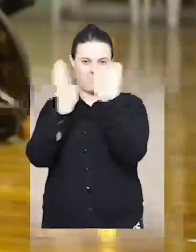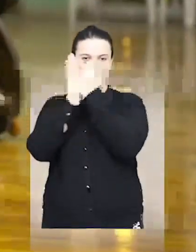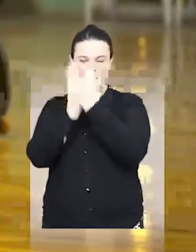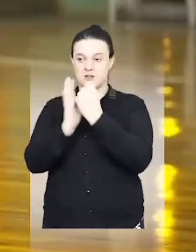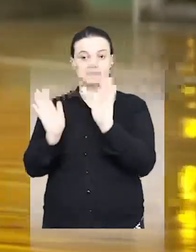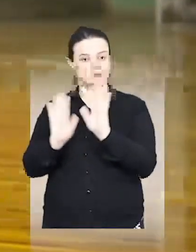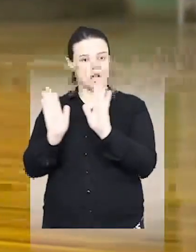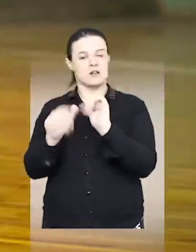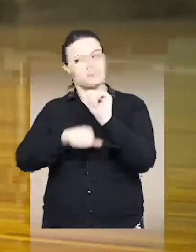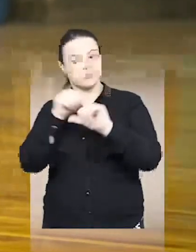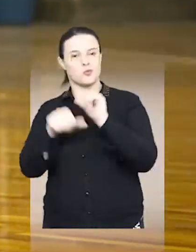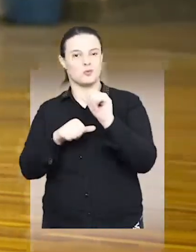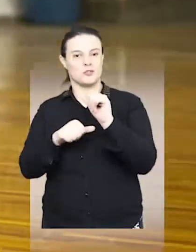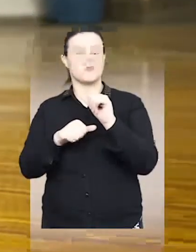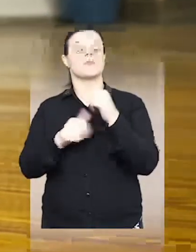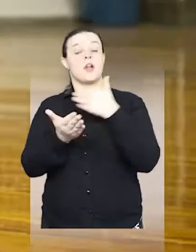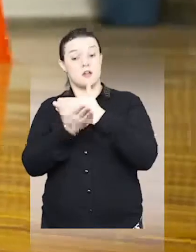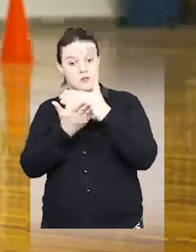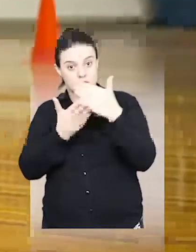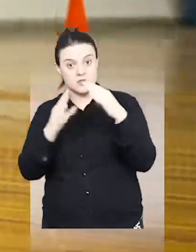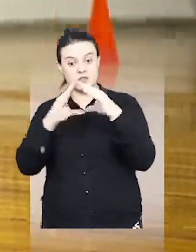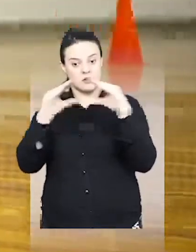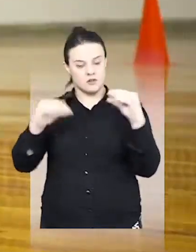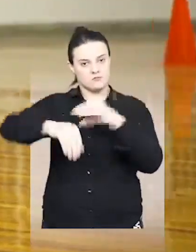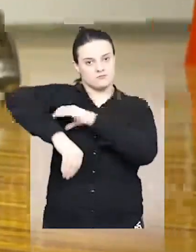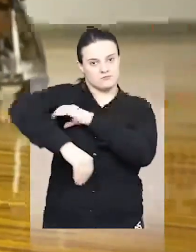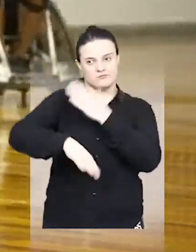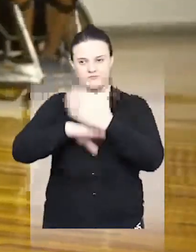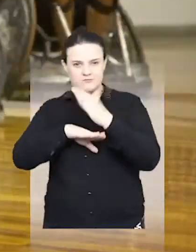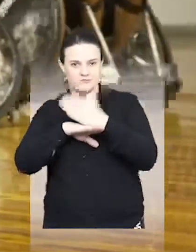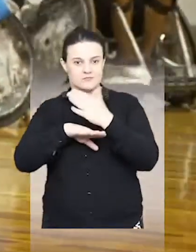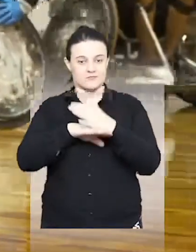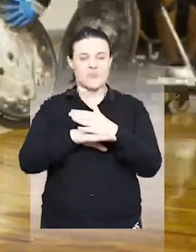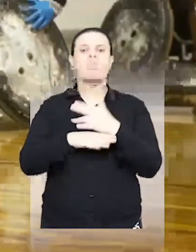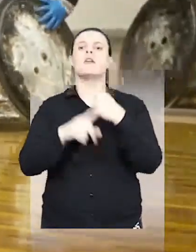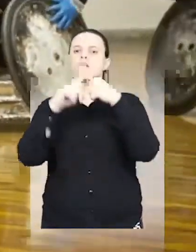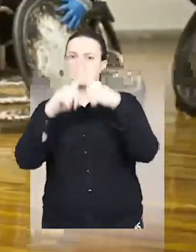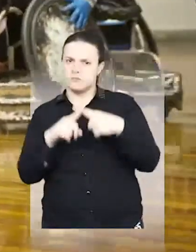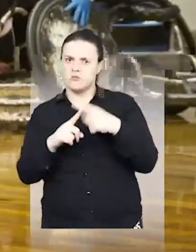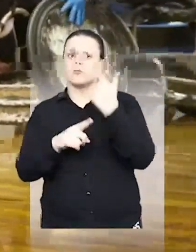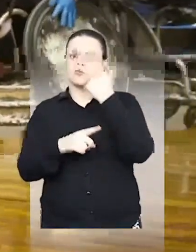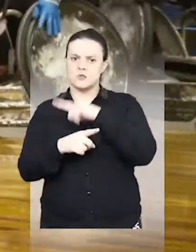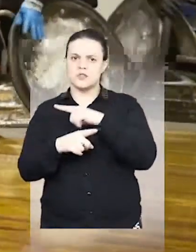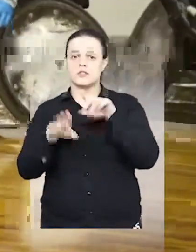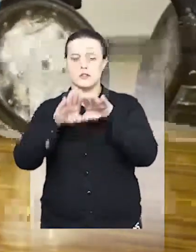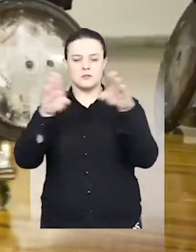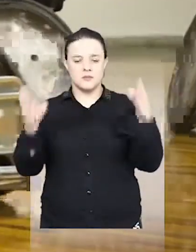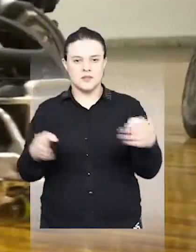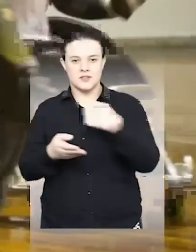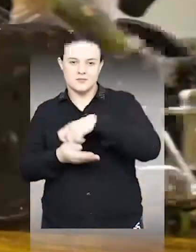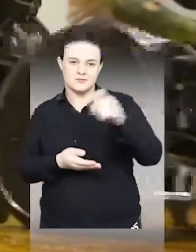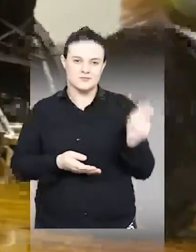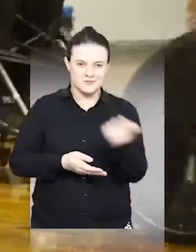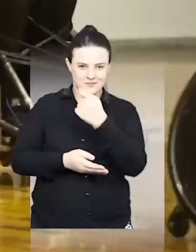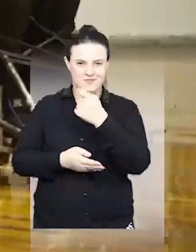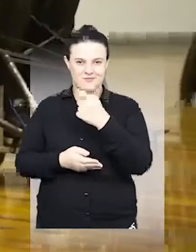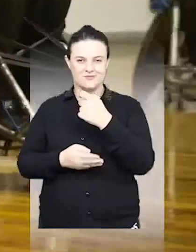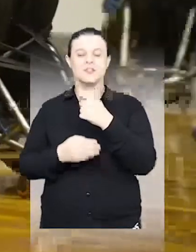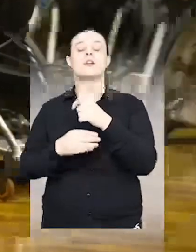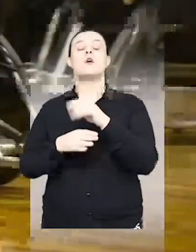comigo, então comecei a praticar rugby. Eu tive algumas conquistas no tênis de mesa,